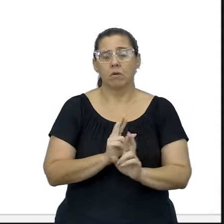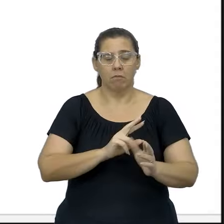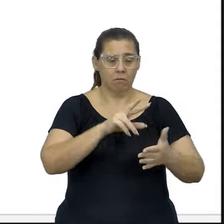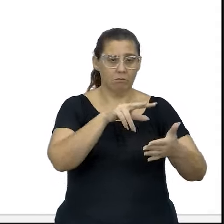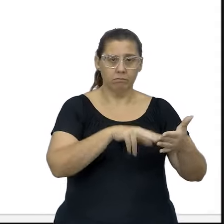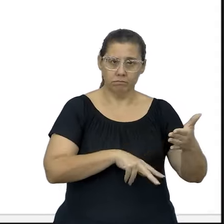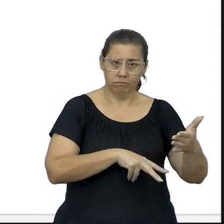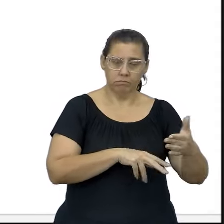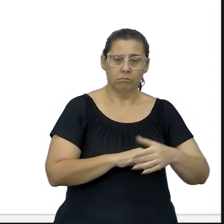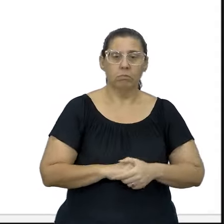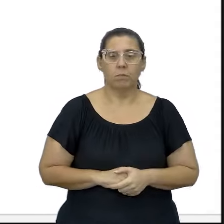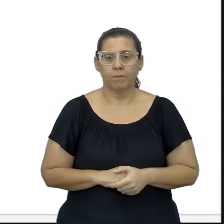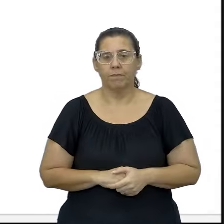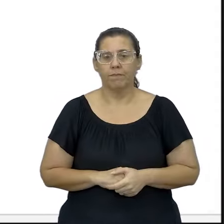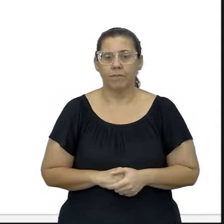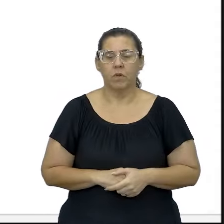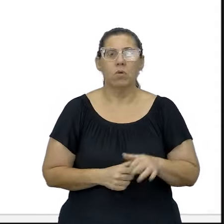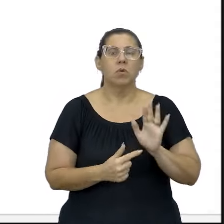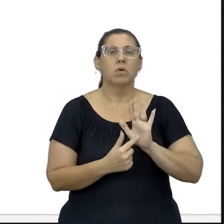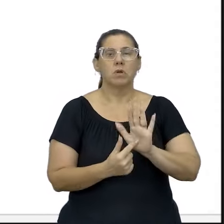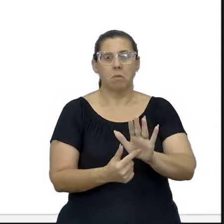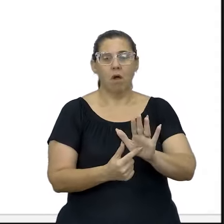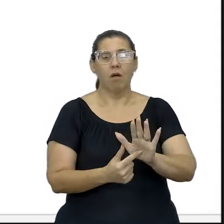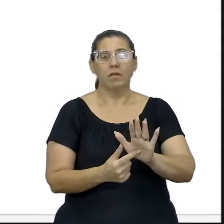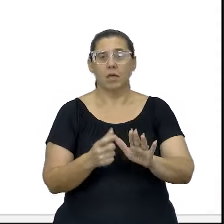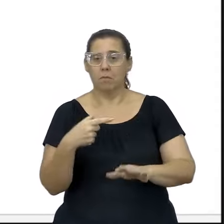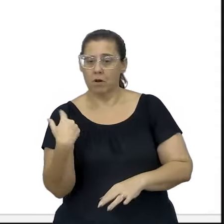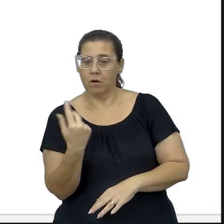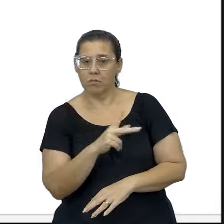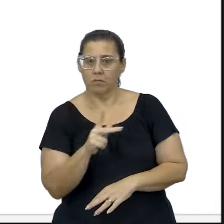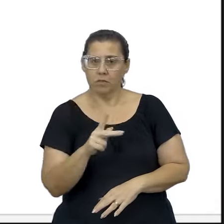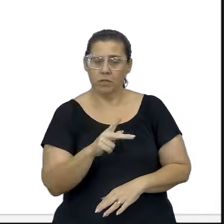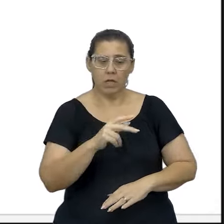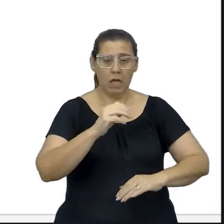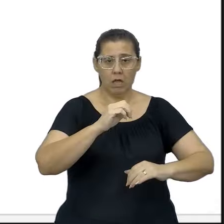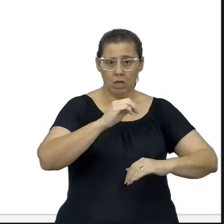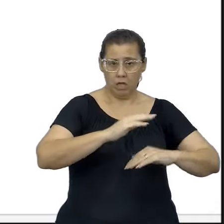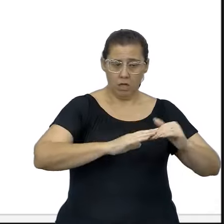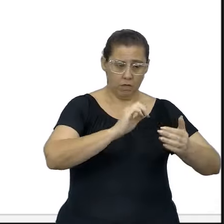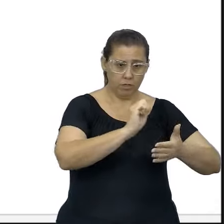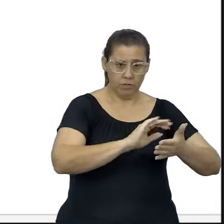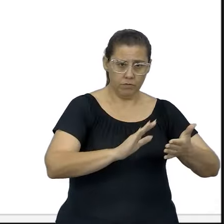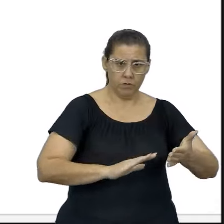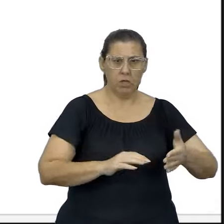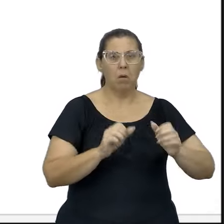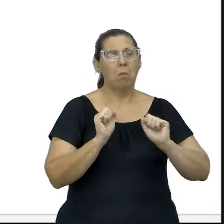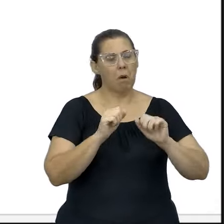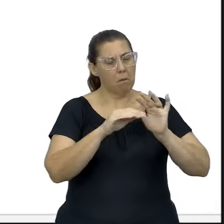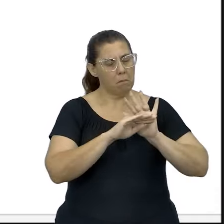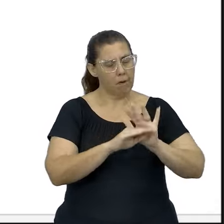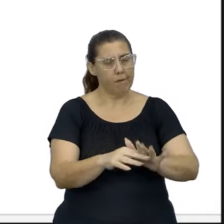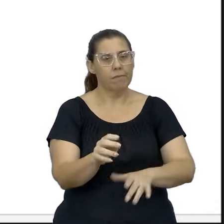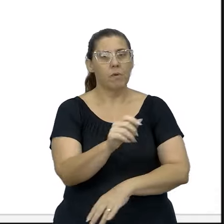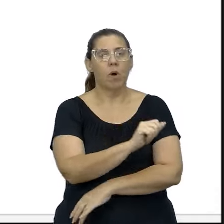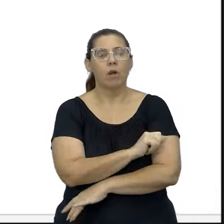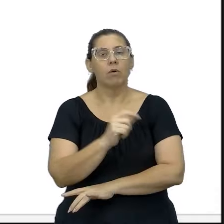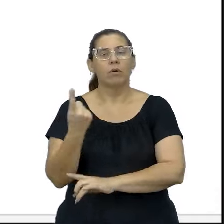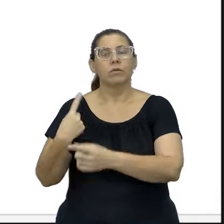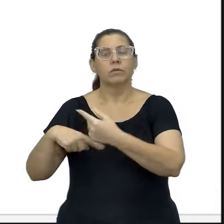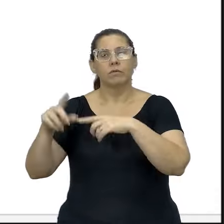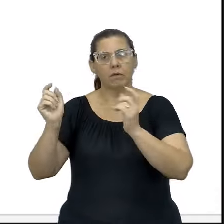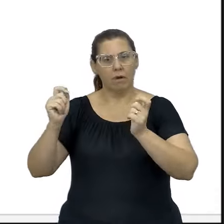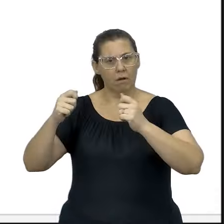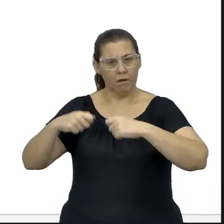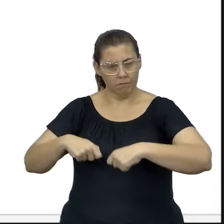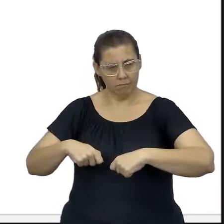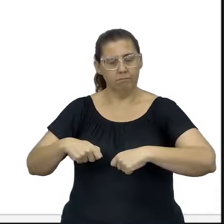leitura. O que indica para a gente, né, professores, que as atividades elas poderão contribuir para os estudantes desenvolverem as